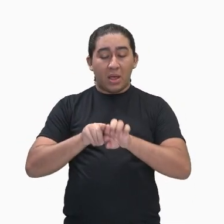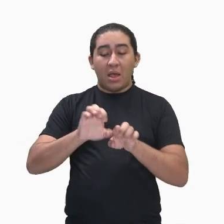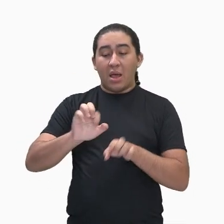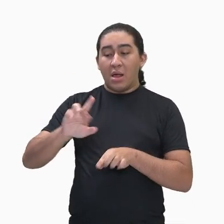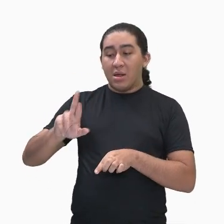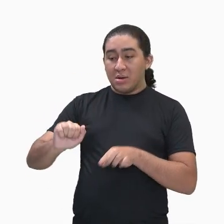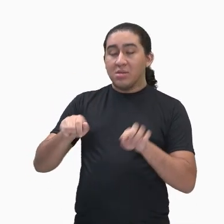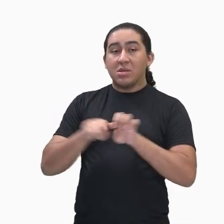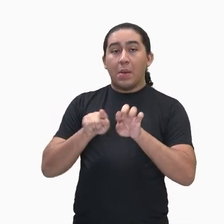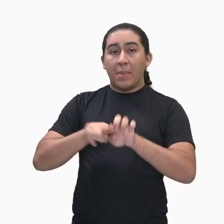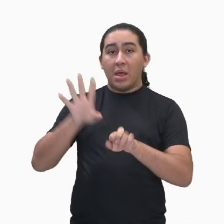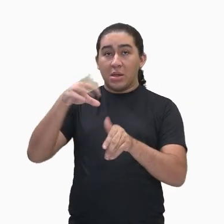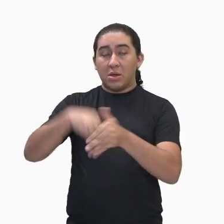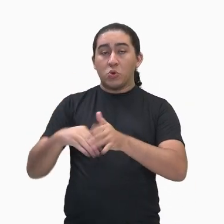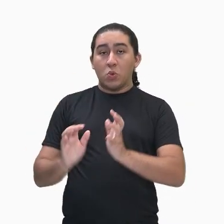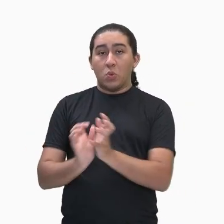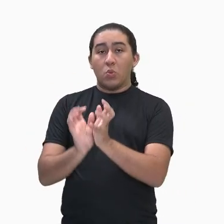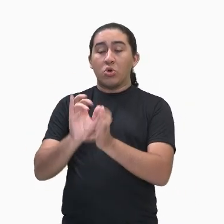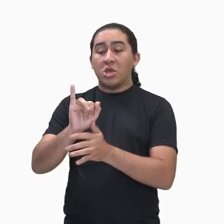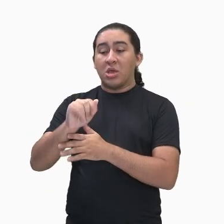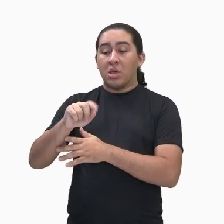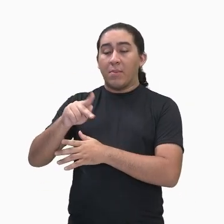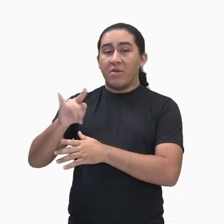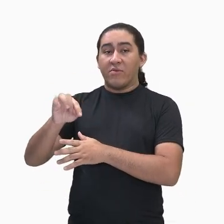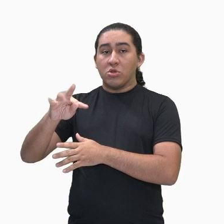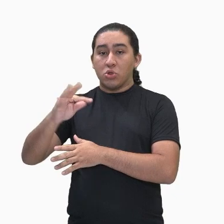também pretérito imperfeito.